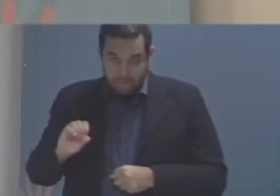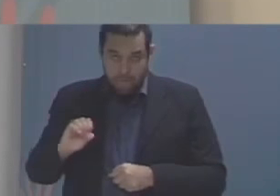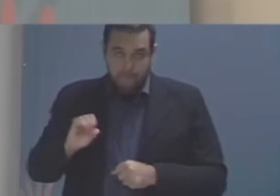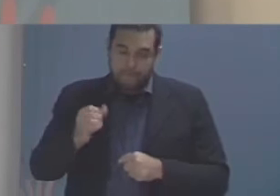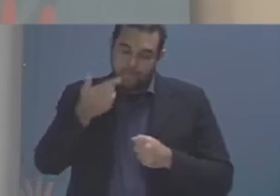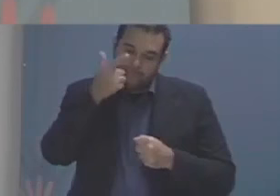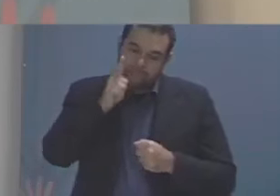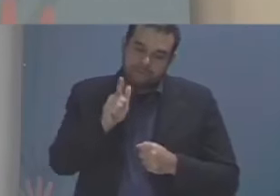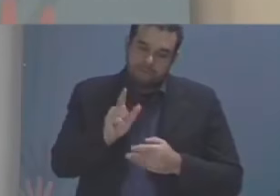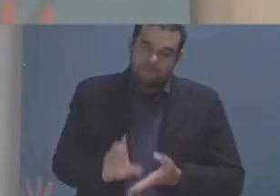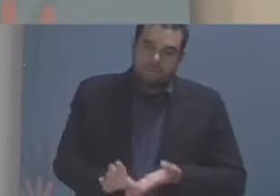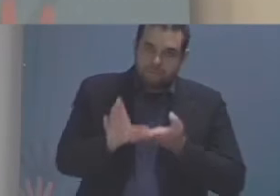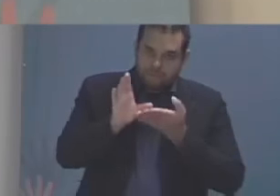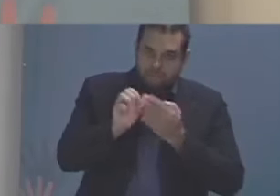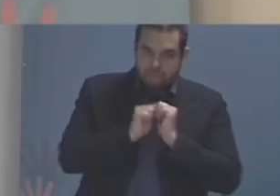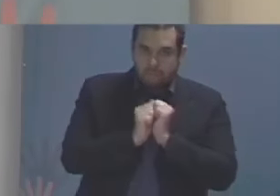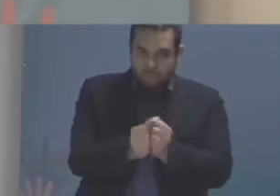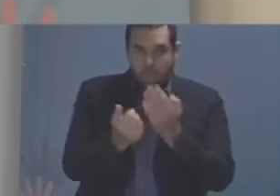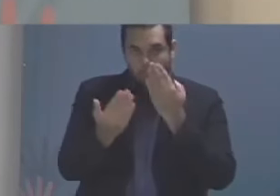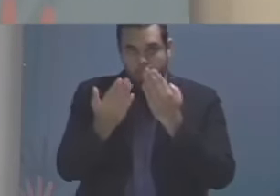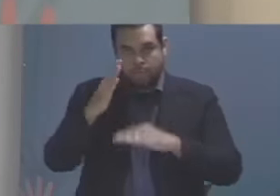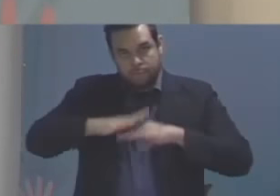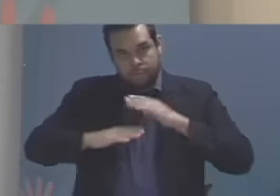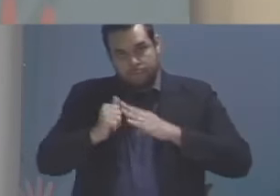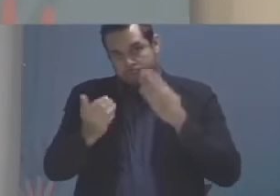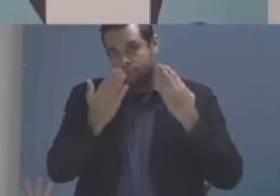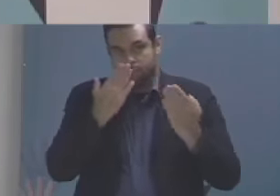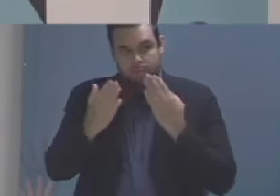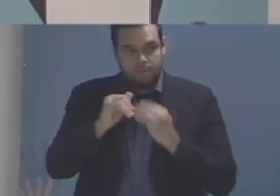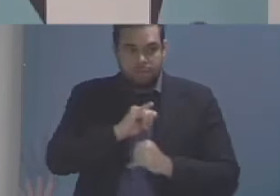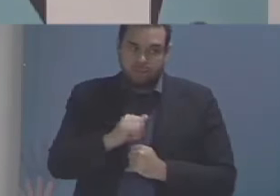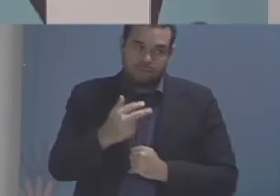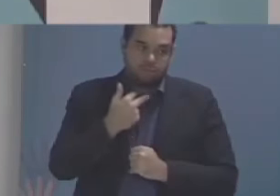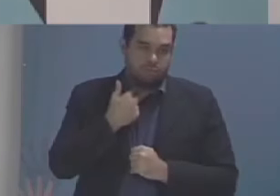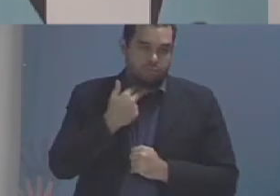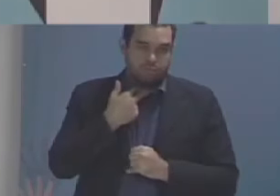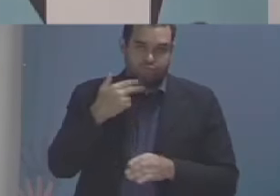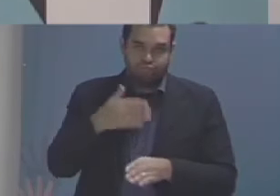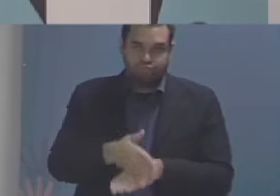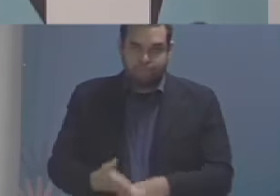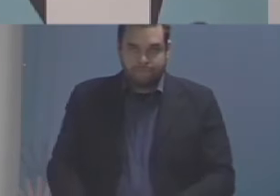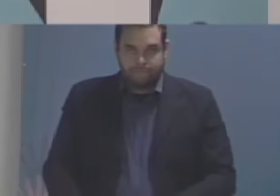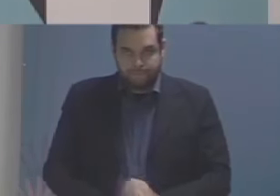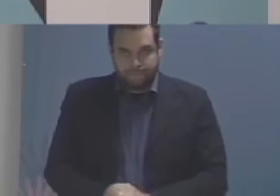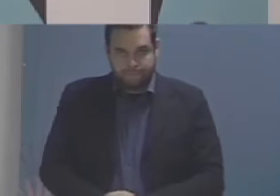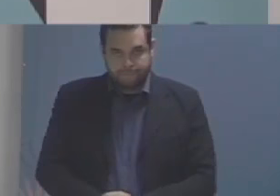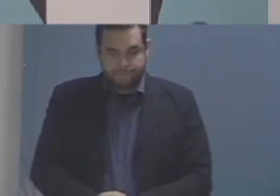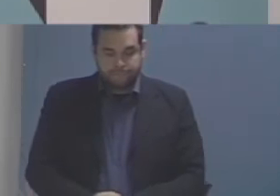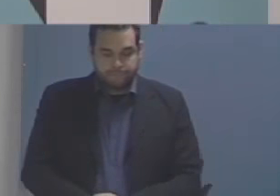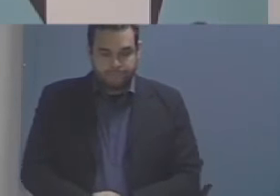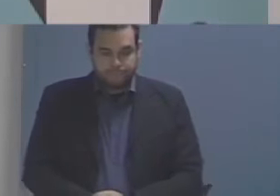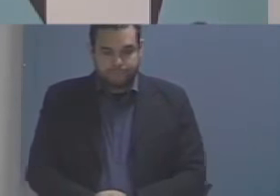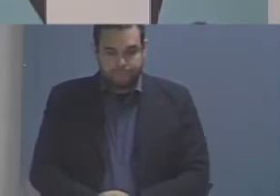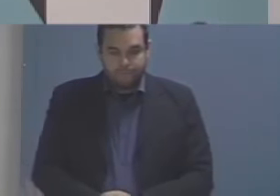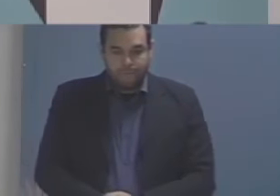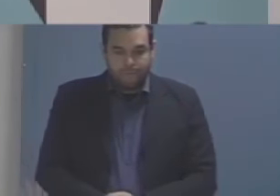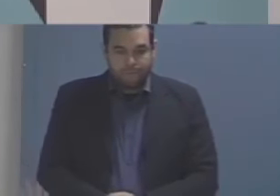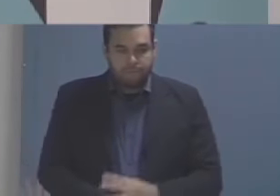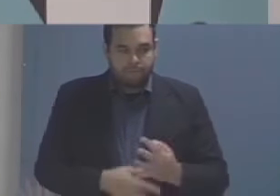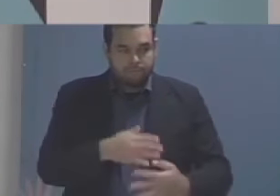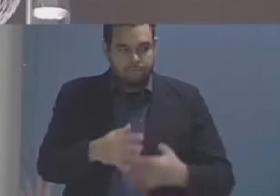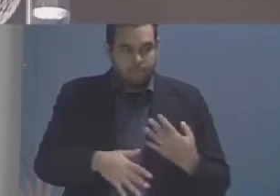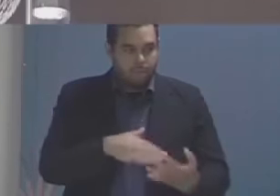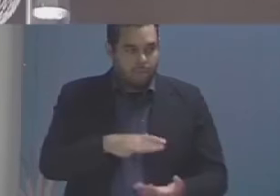conselho alcance os profissionais de psicologia. Do contrário, a gente não tem perna para andar. Obrigado, candidato. Vamos ao sorteio, por